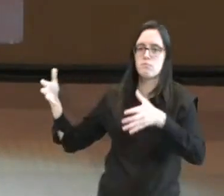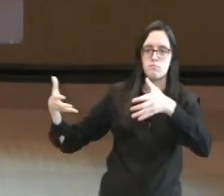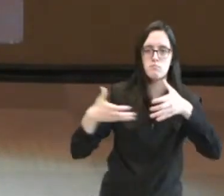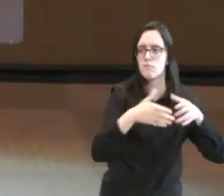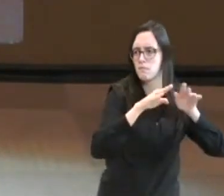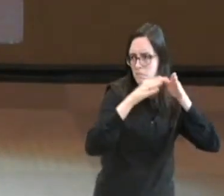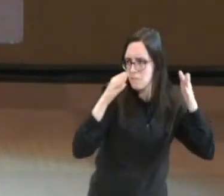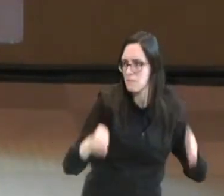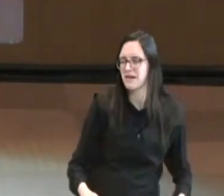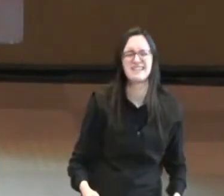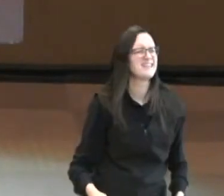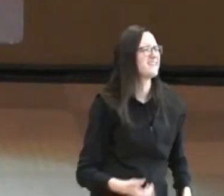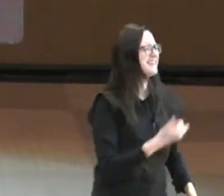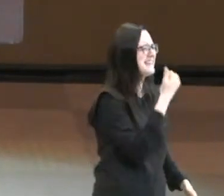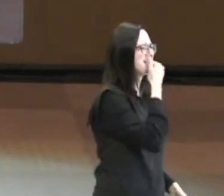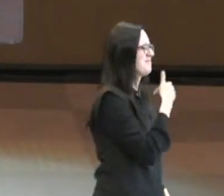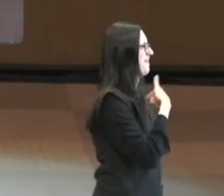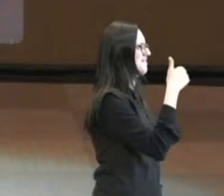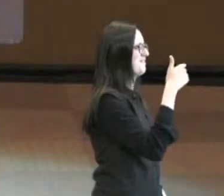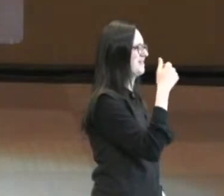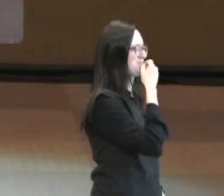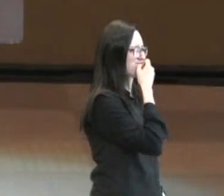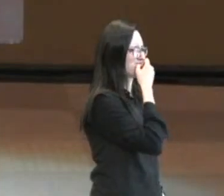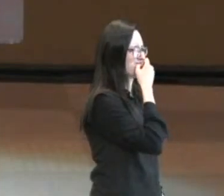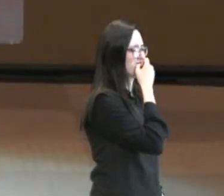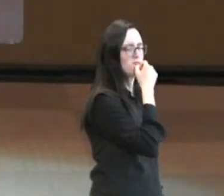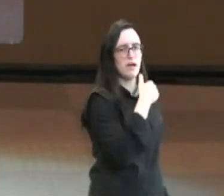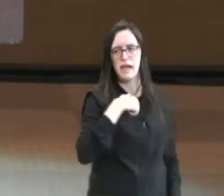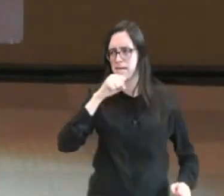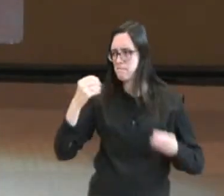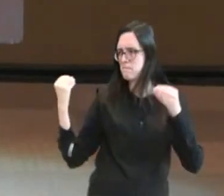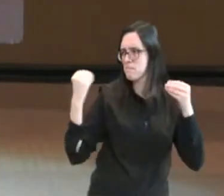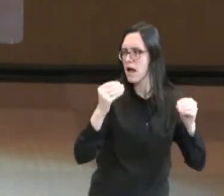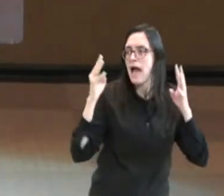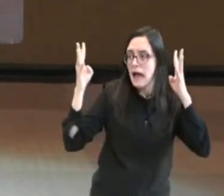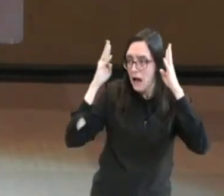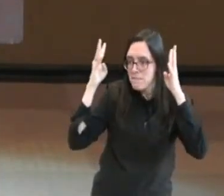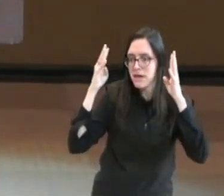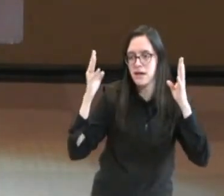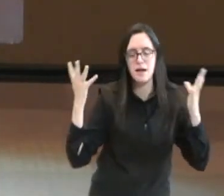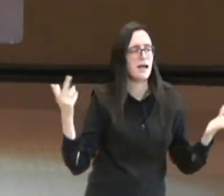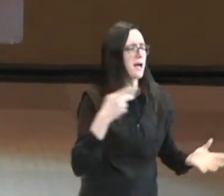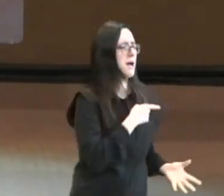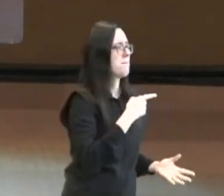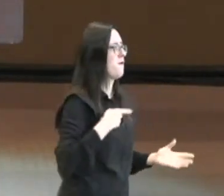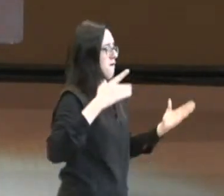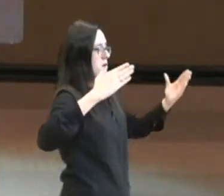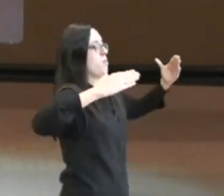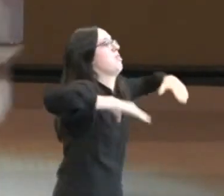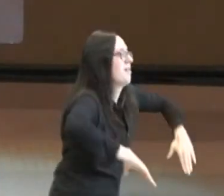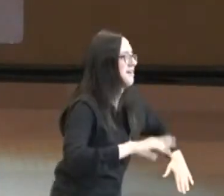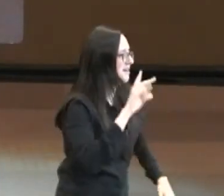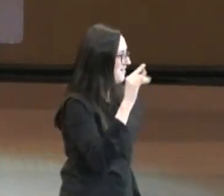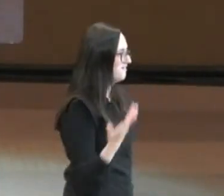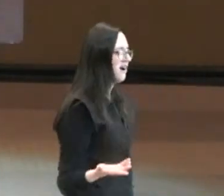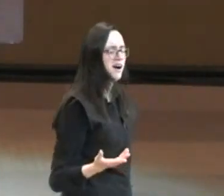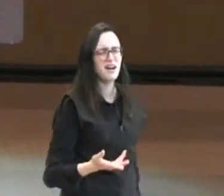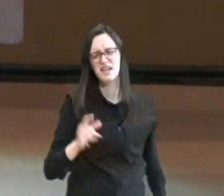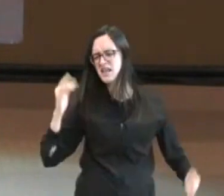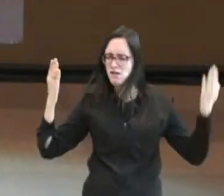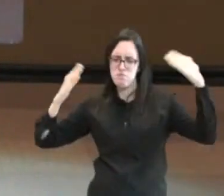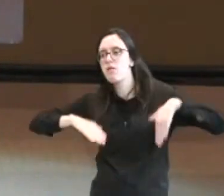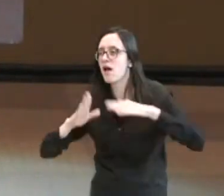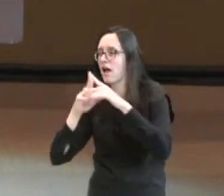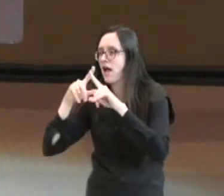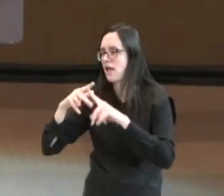pastor, palanque não tem. Eu falei, posso botar um caminhão em cima da praça? Ele disse, pastor, vai afundar tudo. Falei, se afundar, a minha